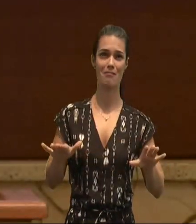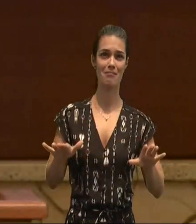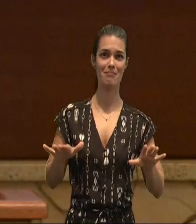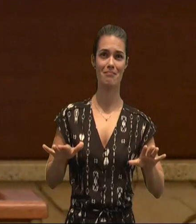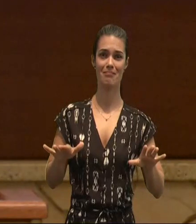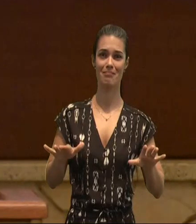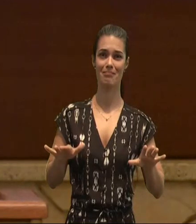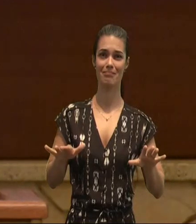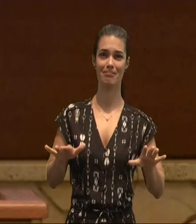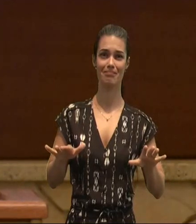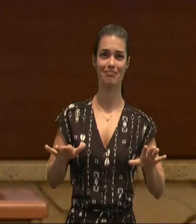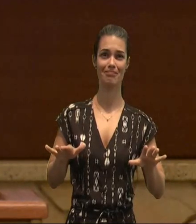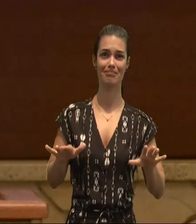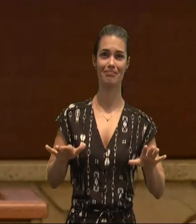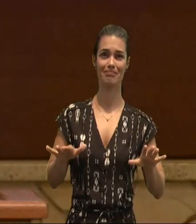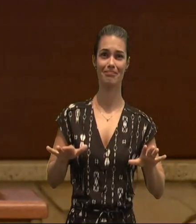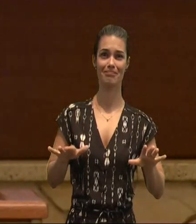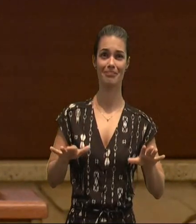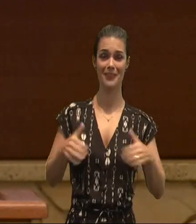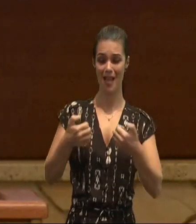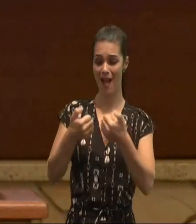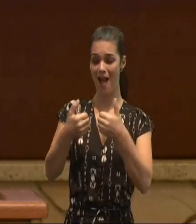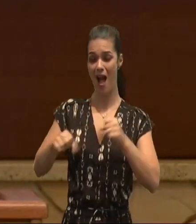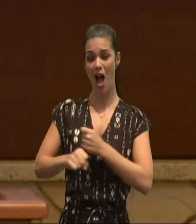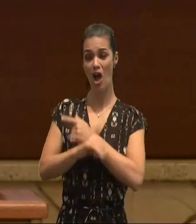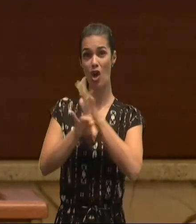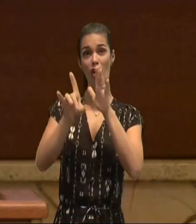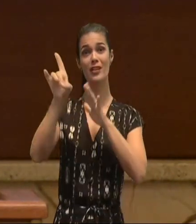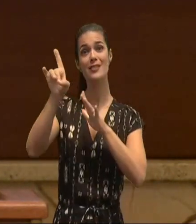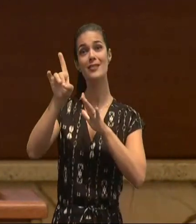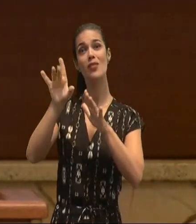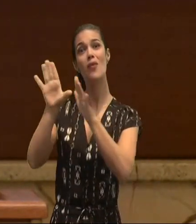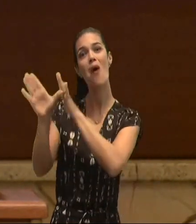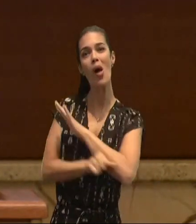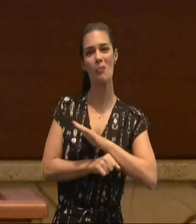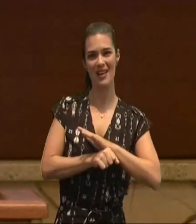deportada, expatriada, exilada de Israel,